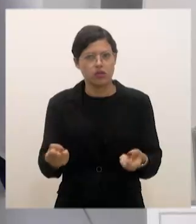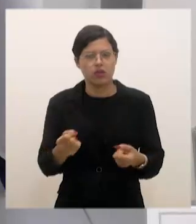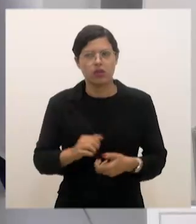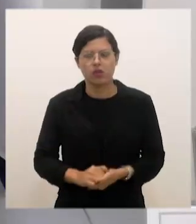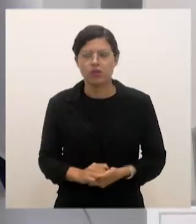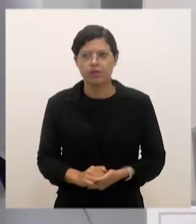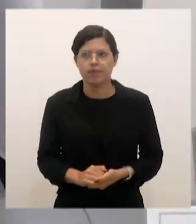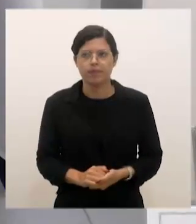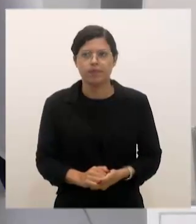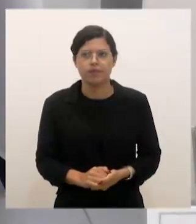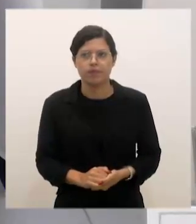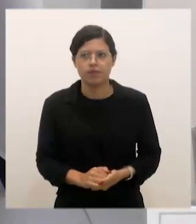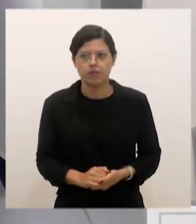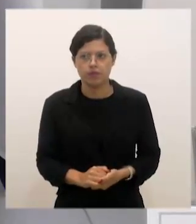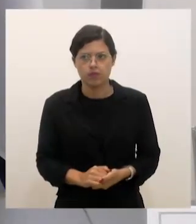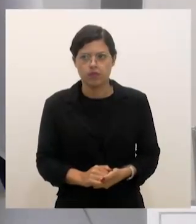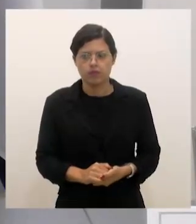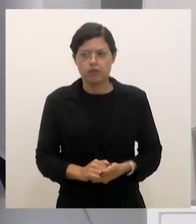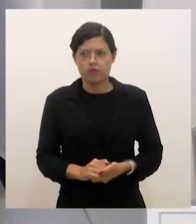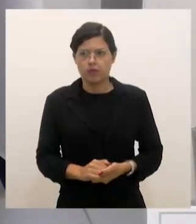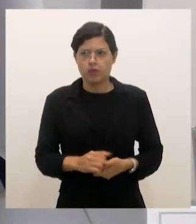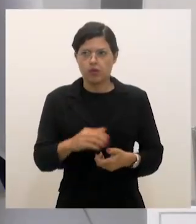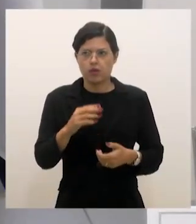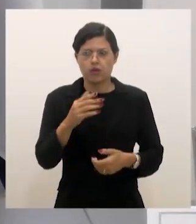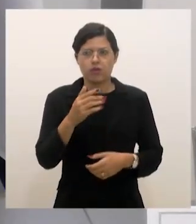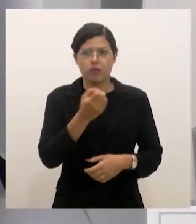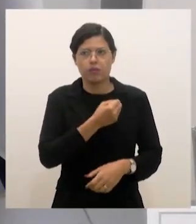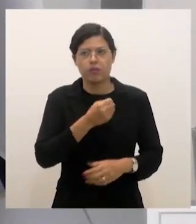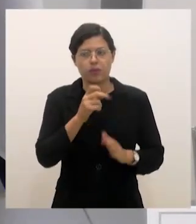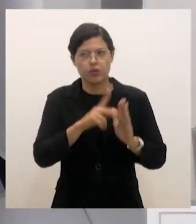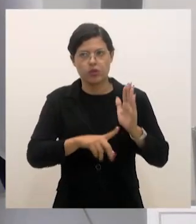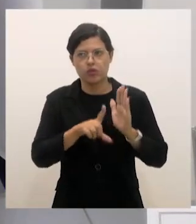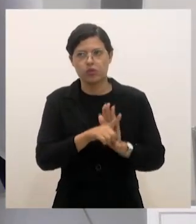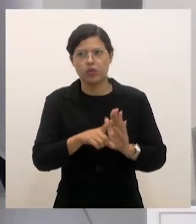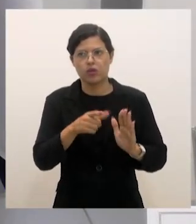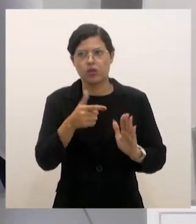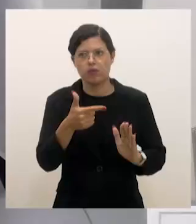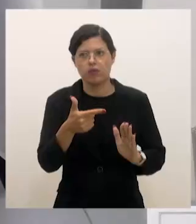Mink, no exercício da titularidade. Exatamente. 28 da pauta, projeto de lei